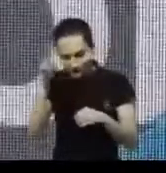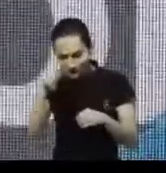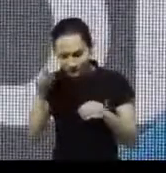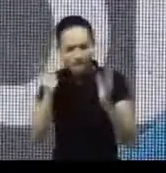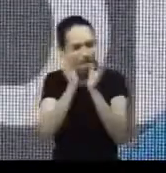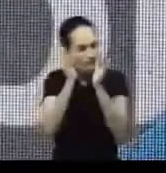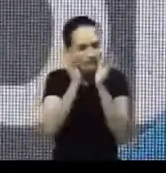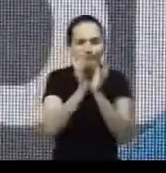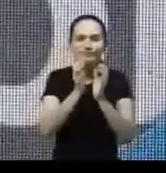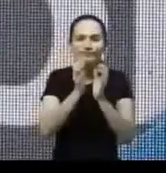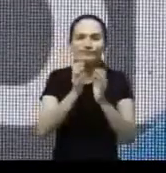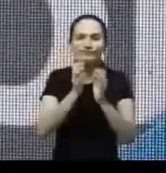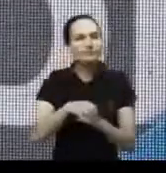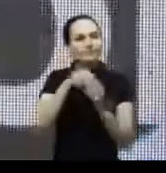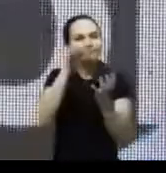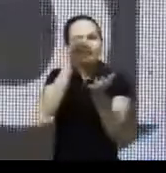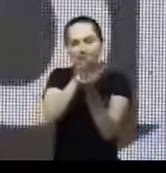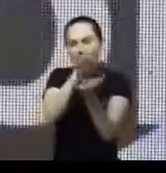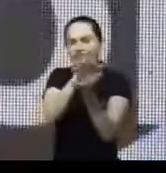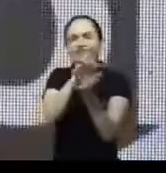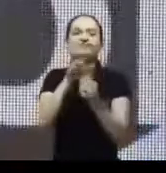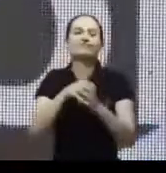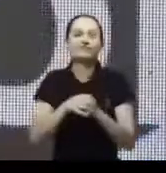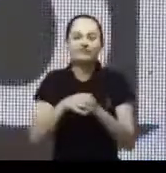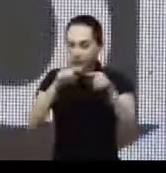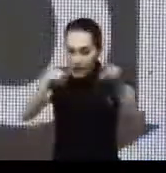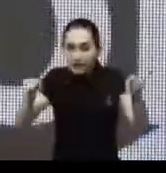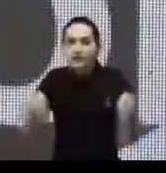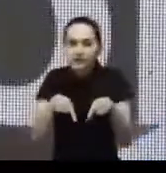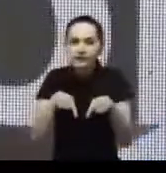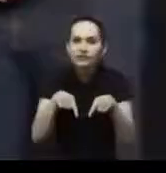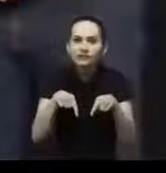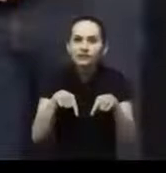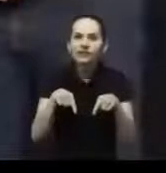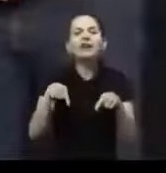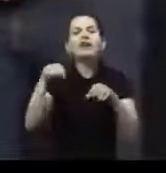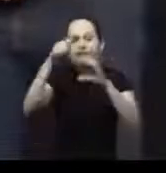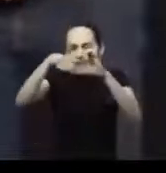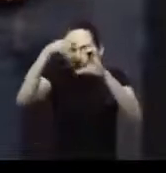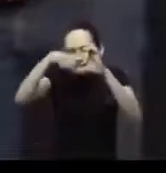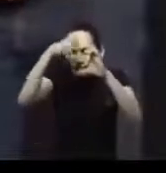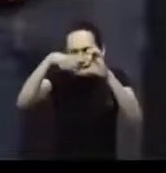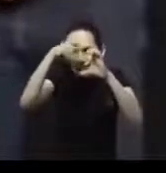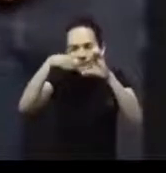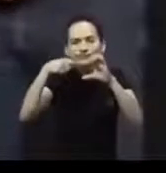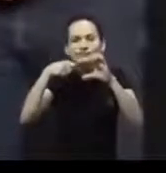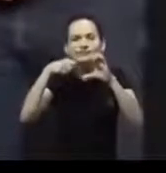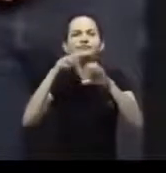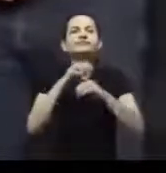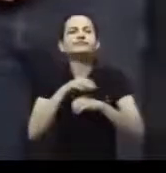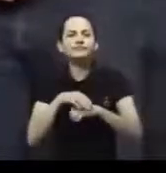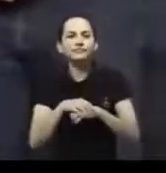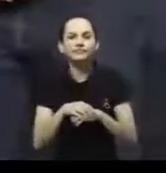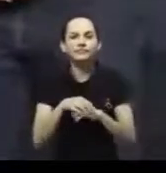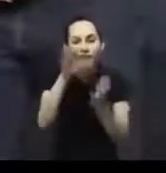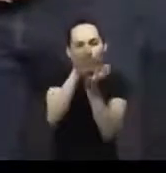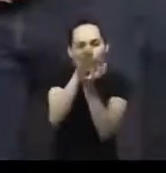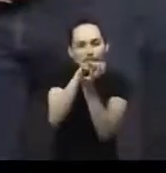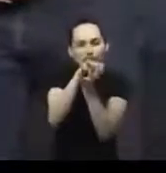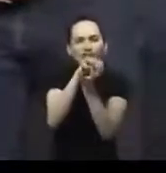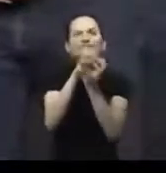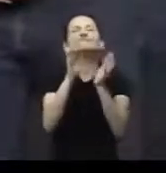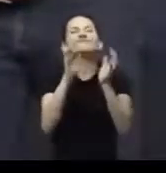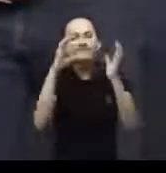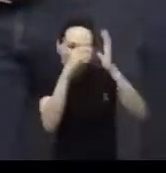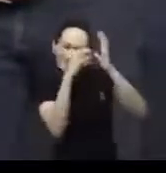está nesse local que são os estúdios Onde estão gravadas as assembleias do consórcio mercedes-benz tem um